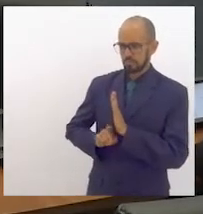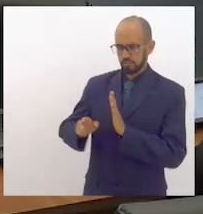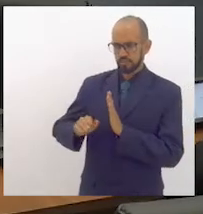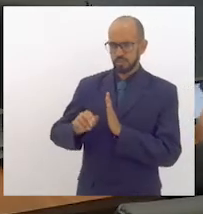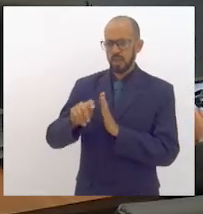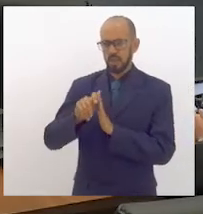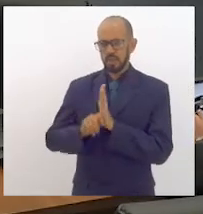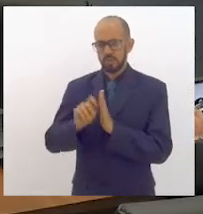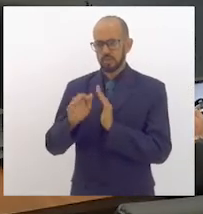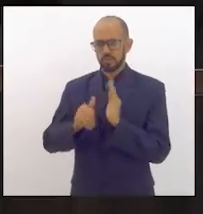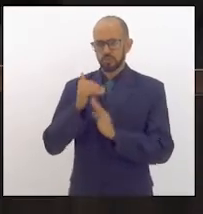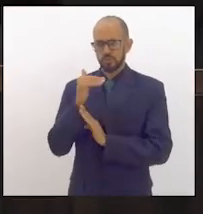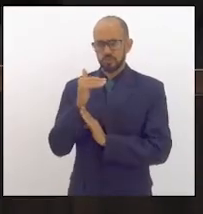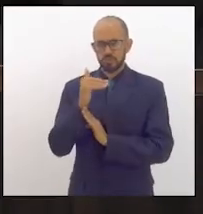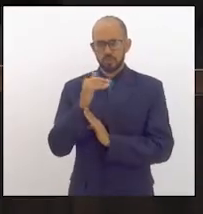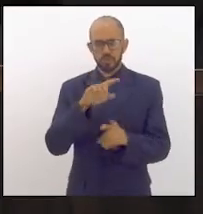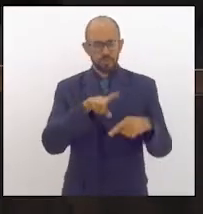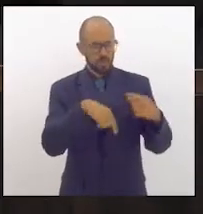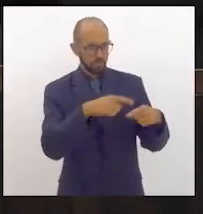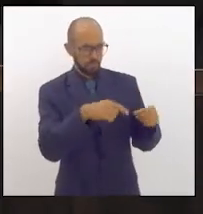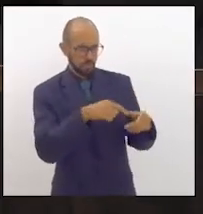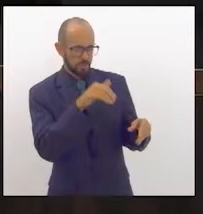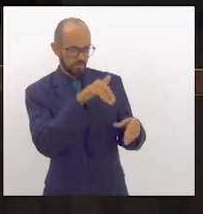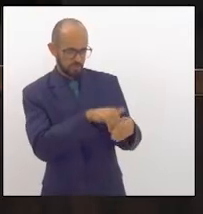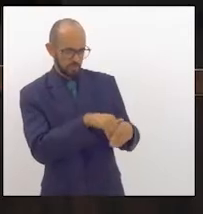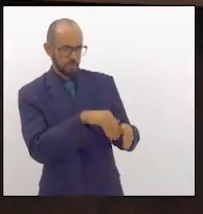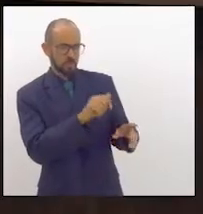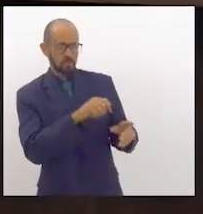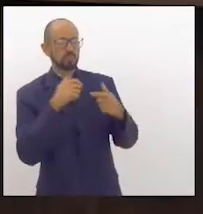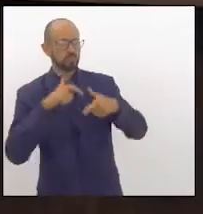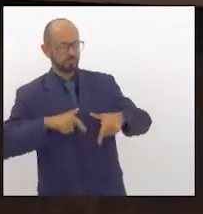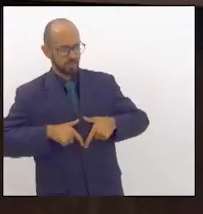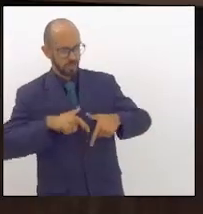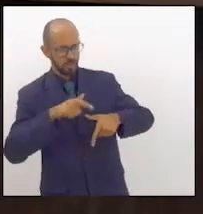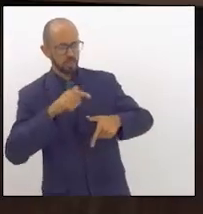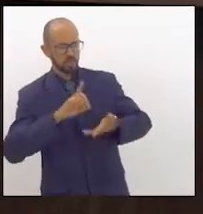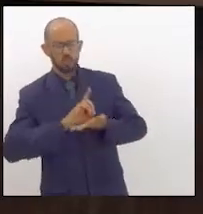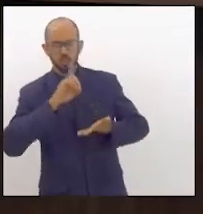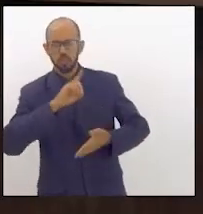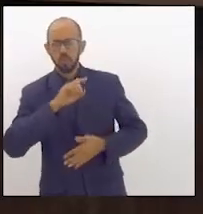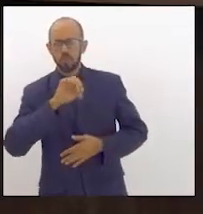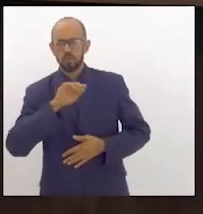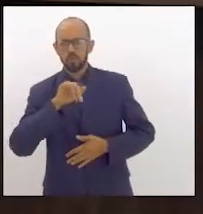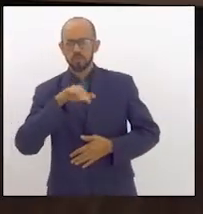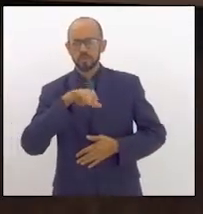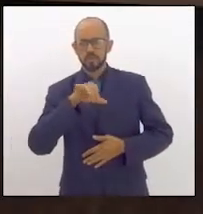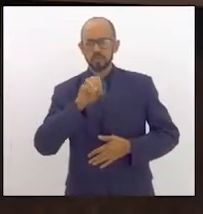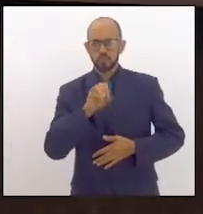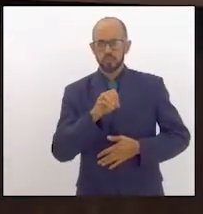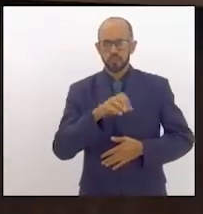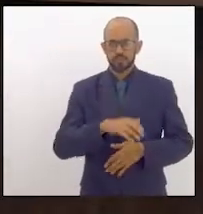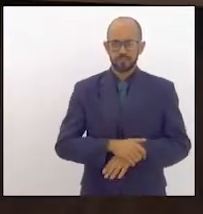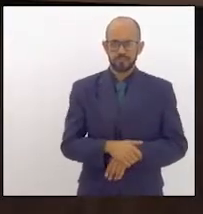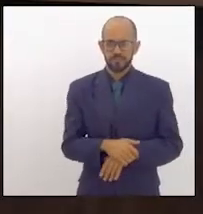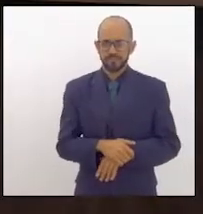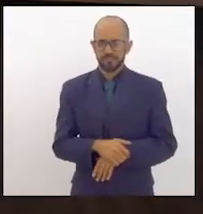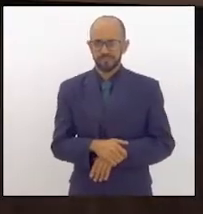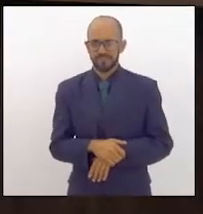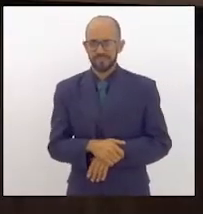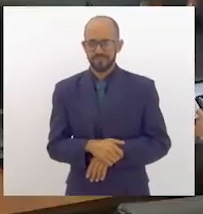na votação da medalha Dr Francisco Maior Prazer aquele sai daqui 11:30 da noite eu sairei meia